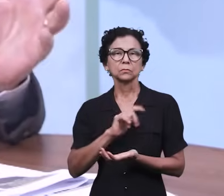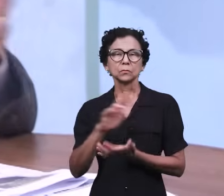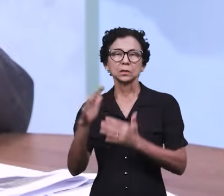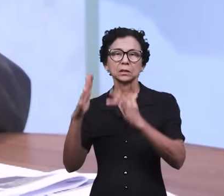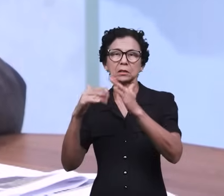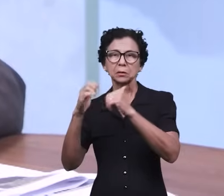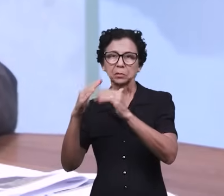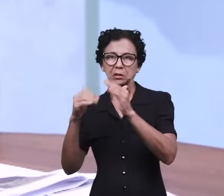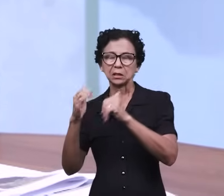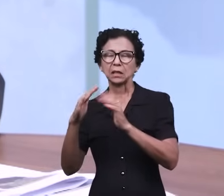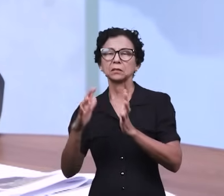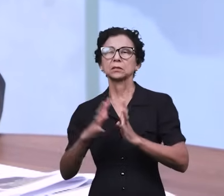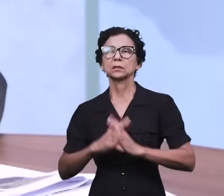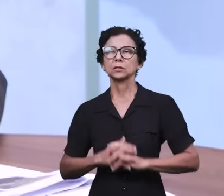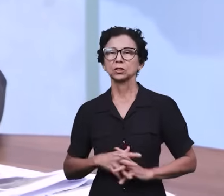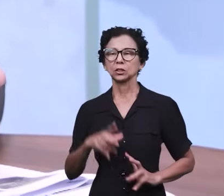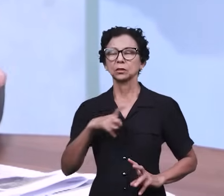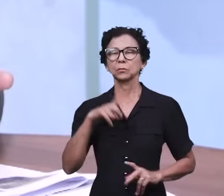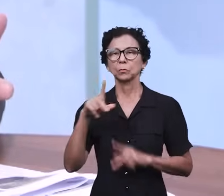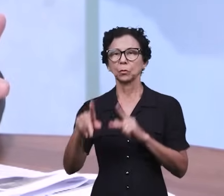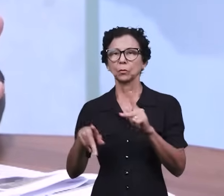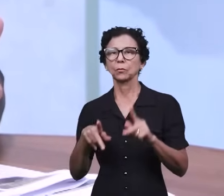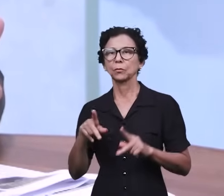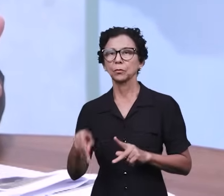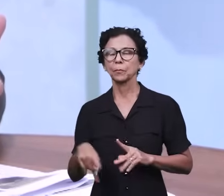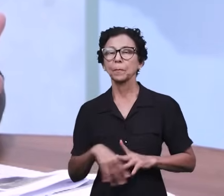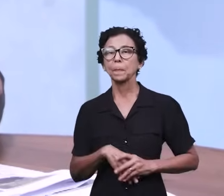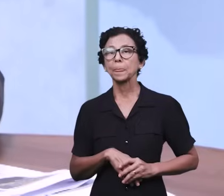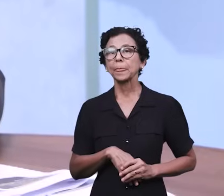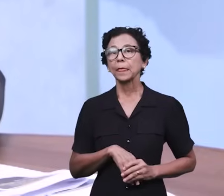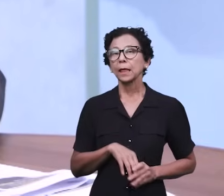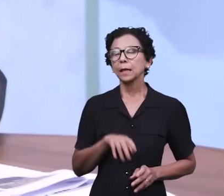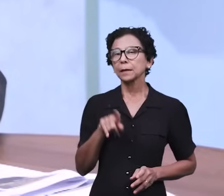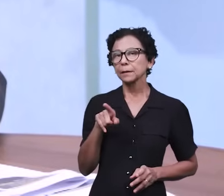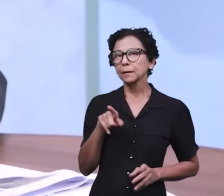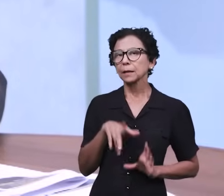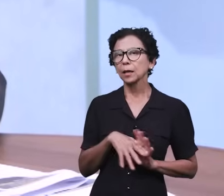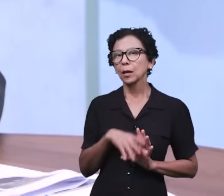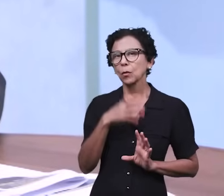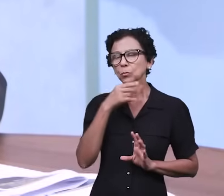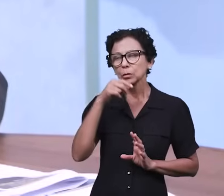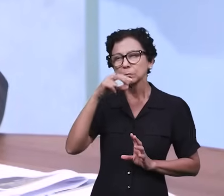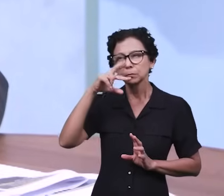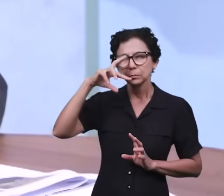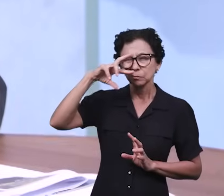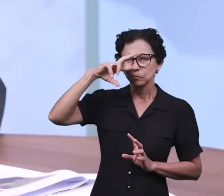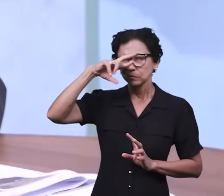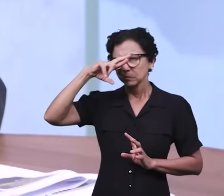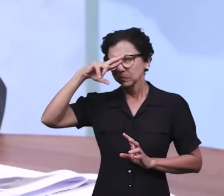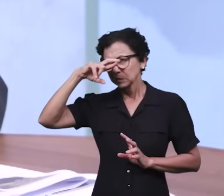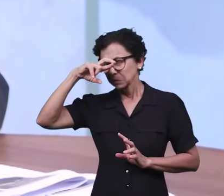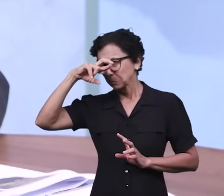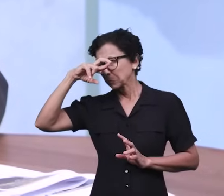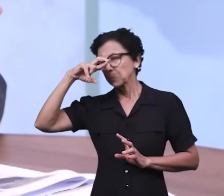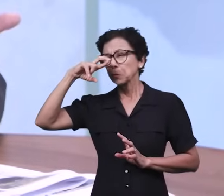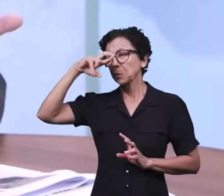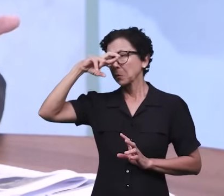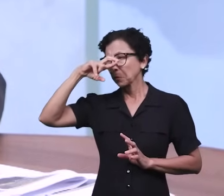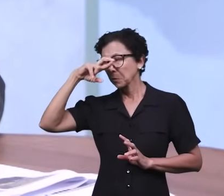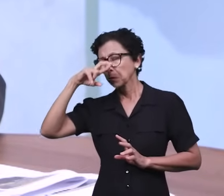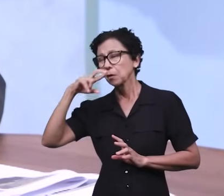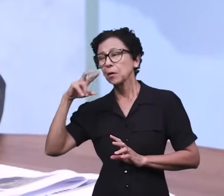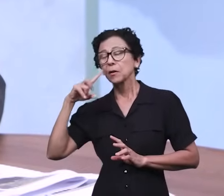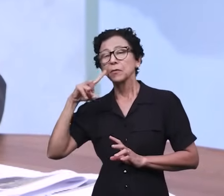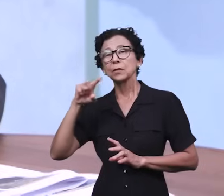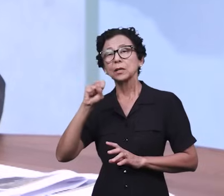Houve vários episódios. Os espias, quando estiveram na terra, viram Sião. Na